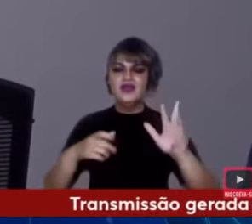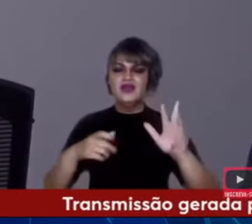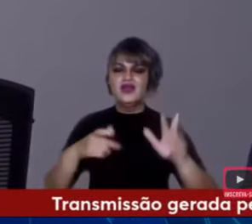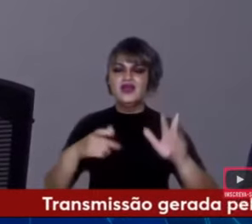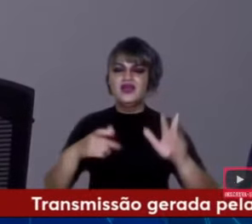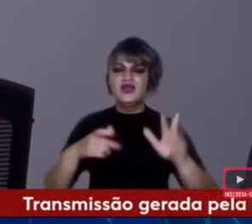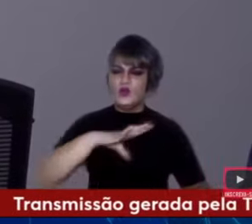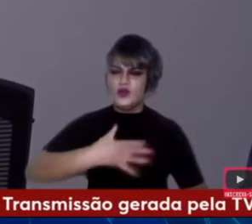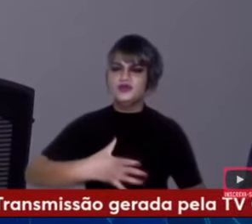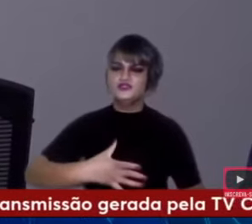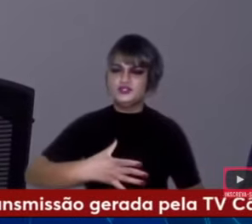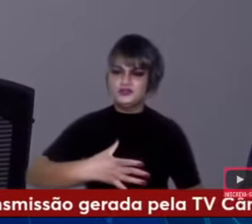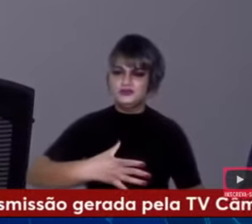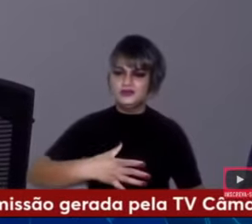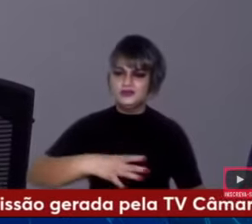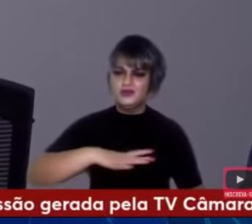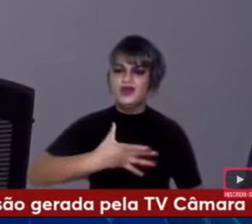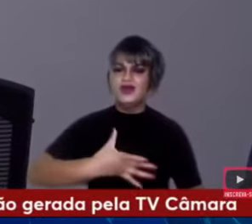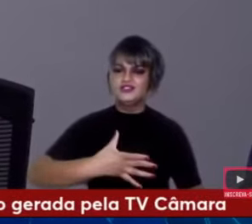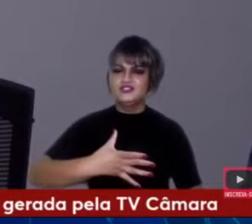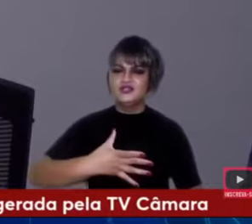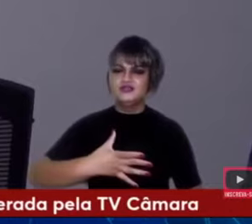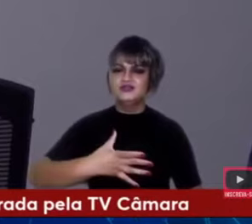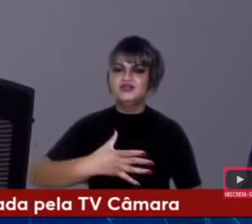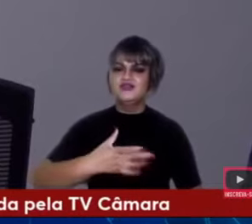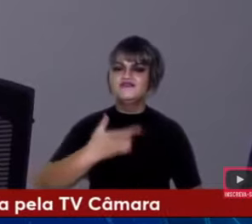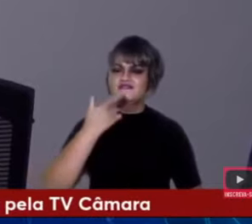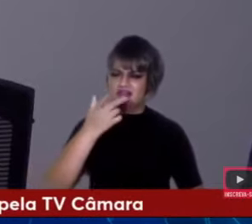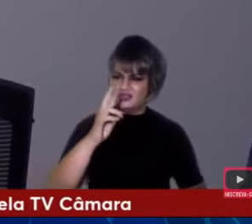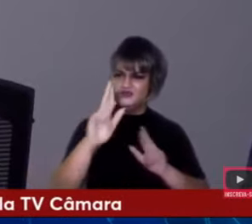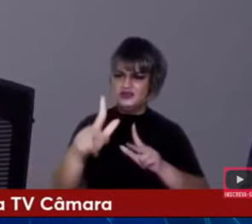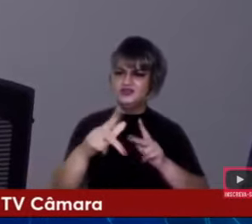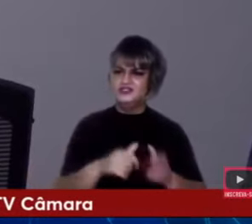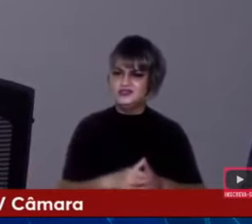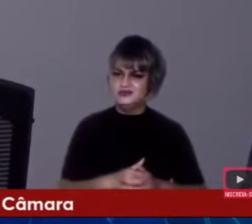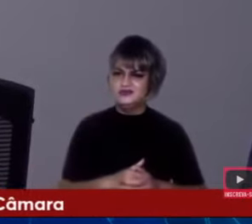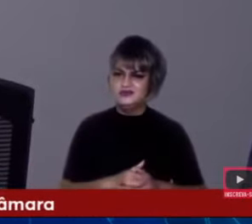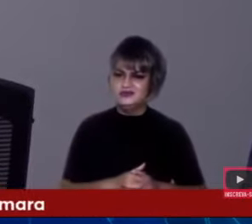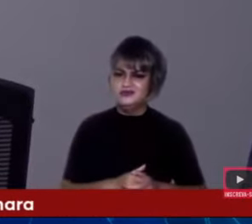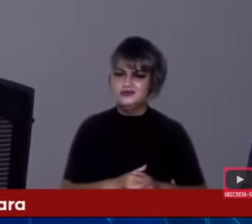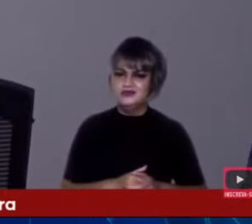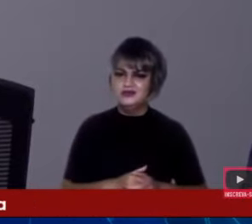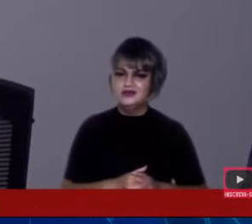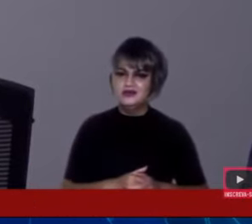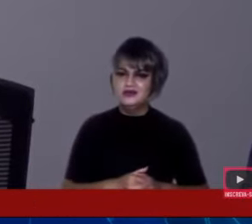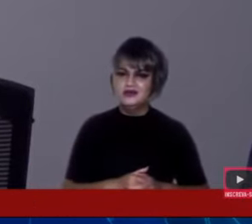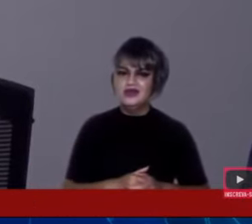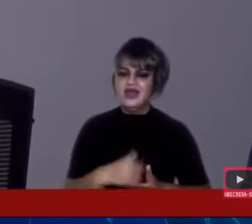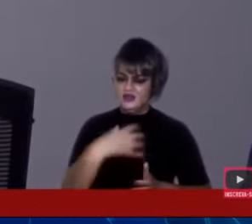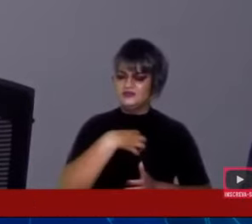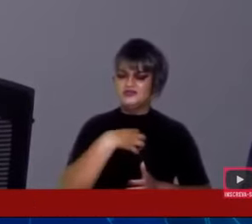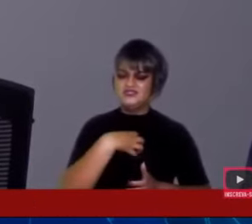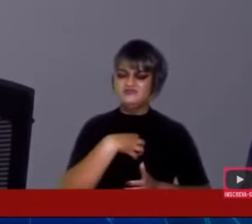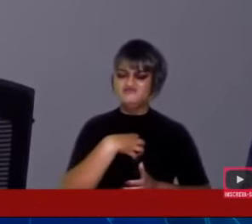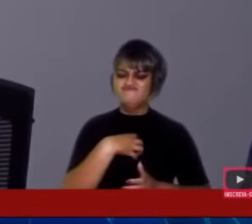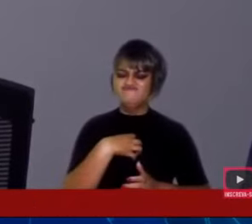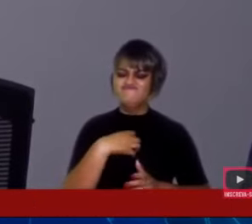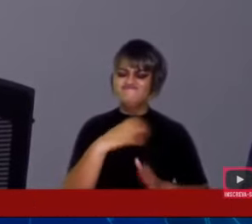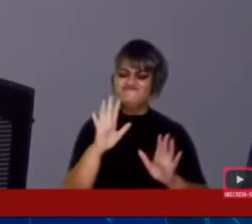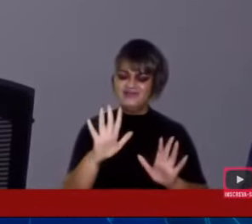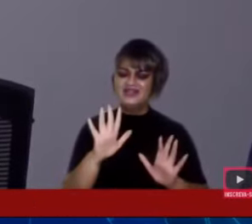eu ouso agora contrariá-lo. Contrariá-lo porque não é esse o meu sentimento. Mas é a